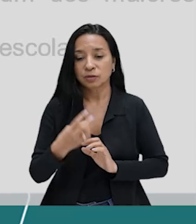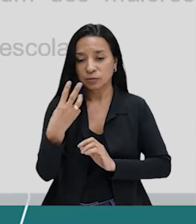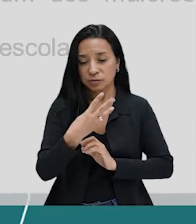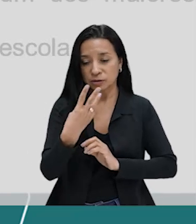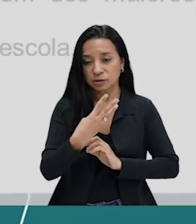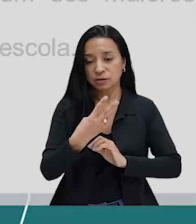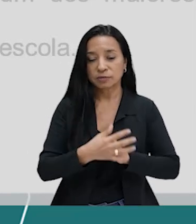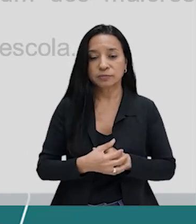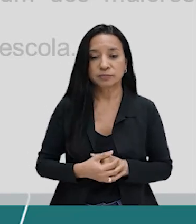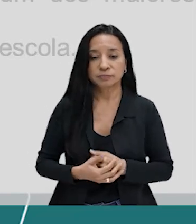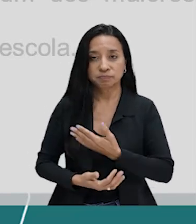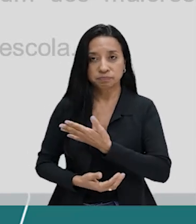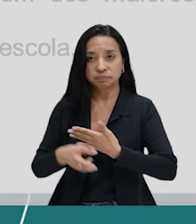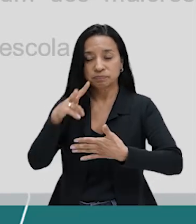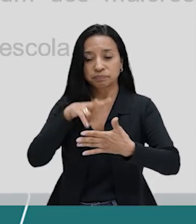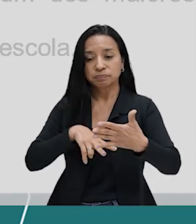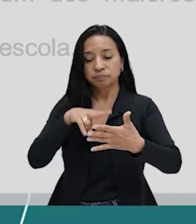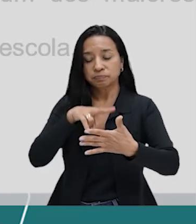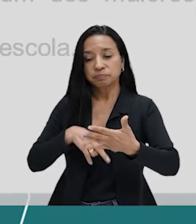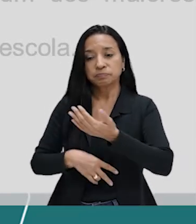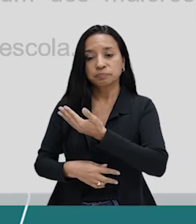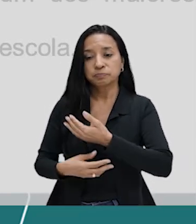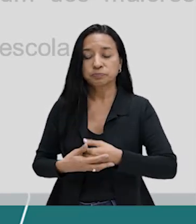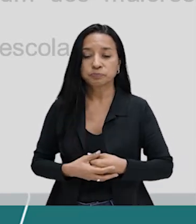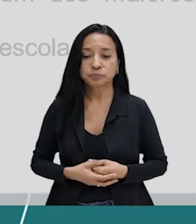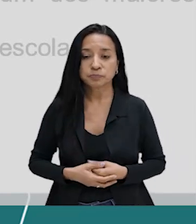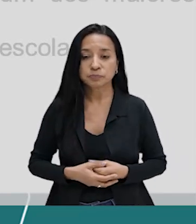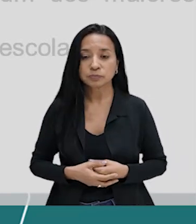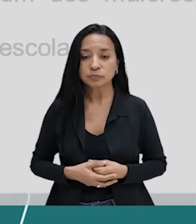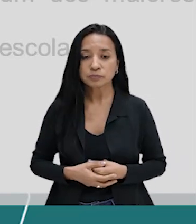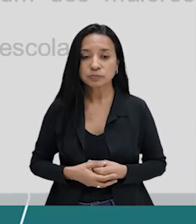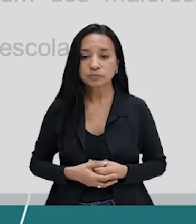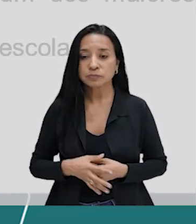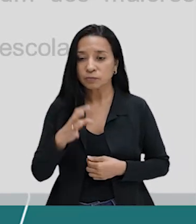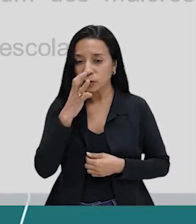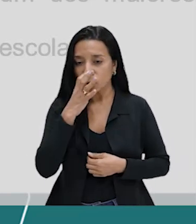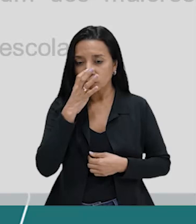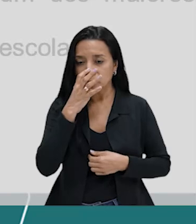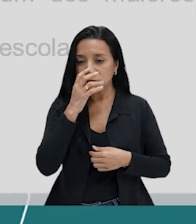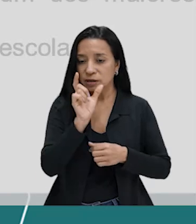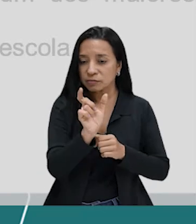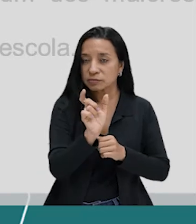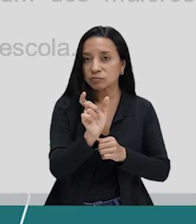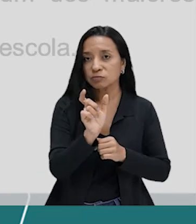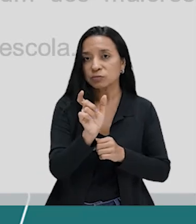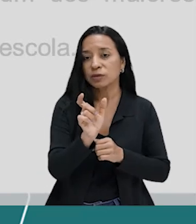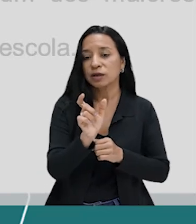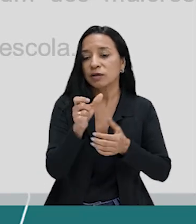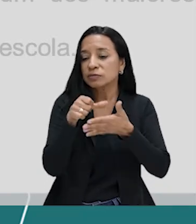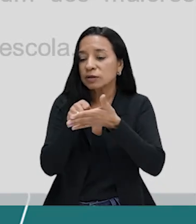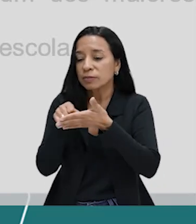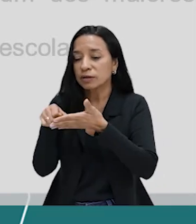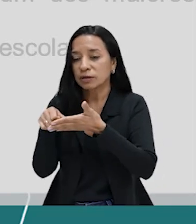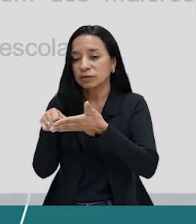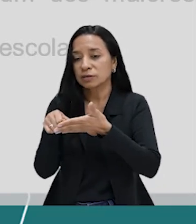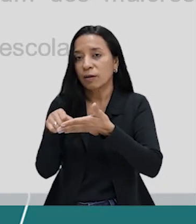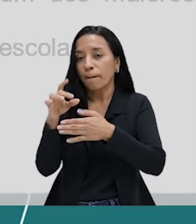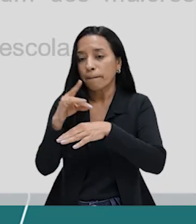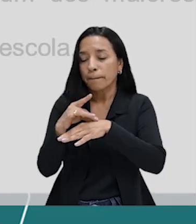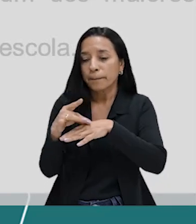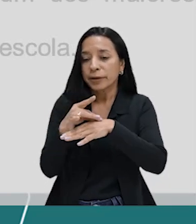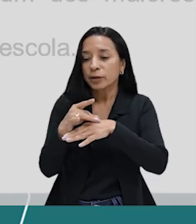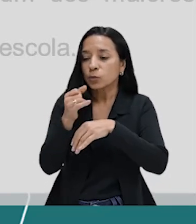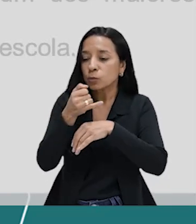à classificação dos adjetivos destacado nas frases. Observe as palavras que estão destacadas. Carolina comprou para a